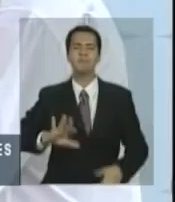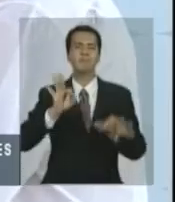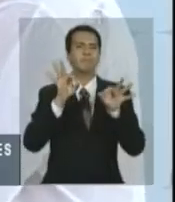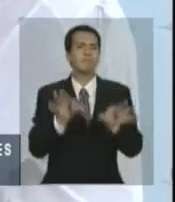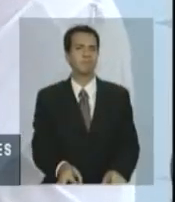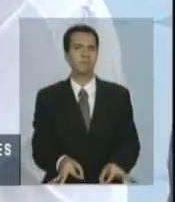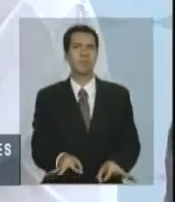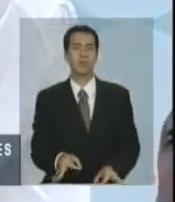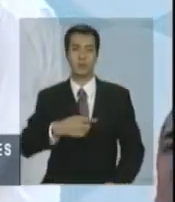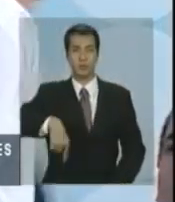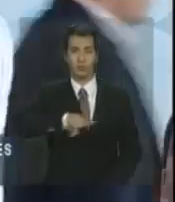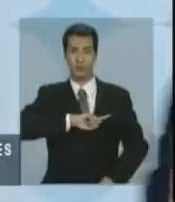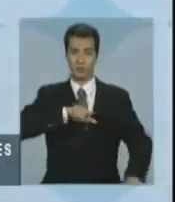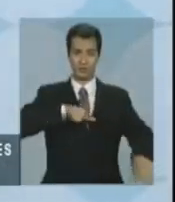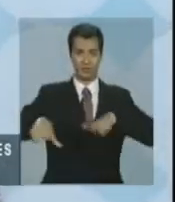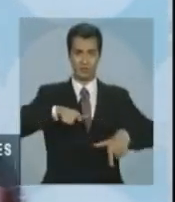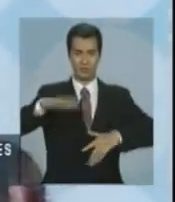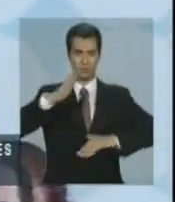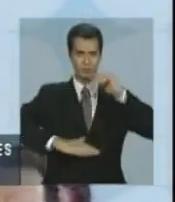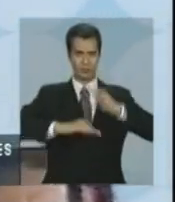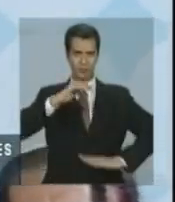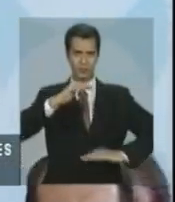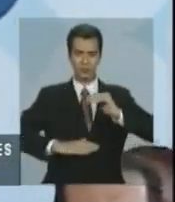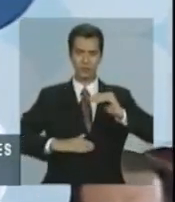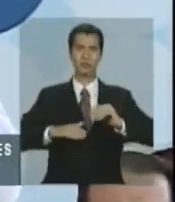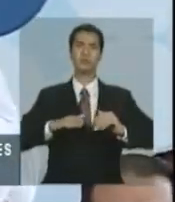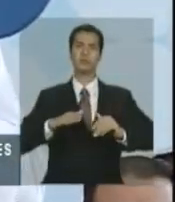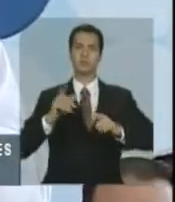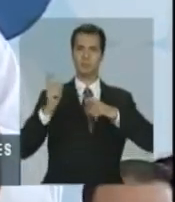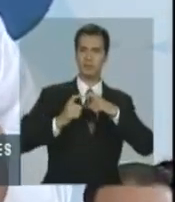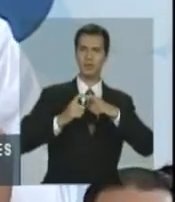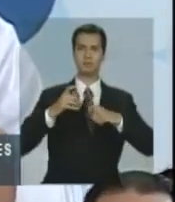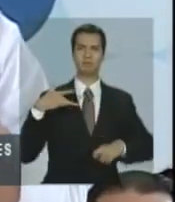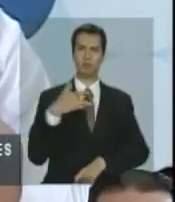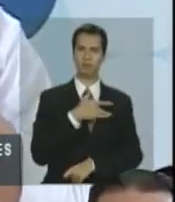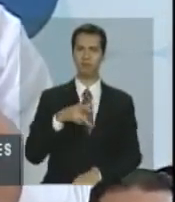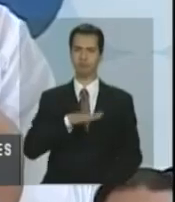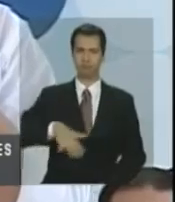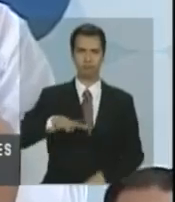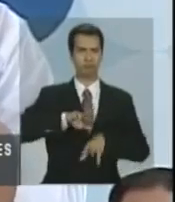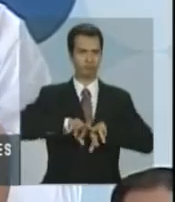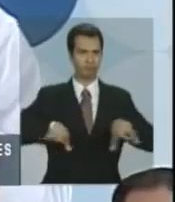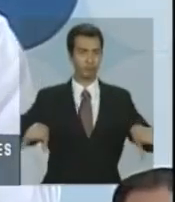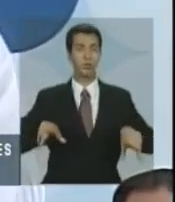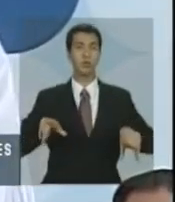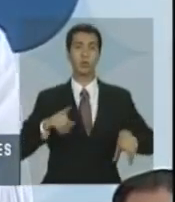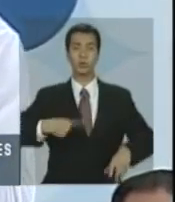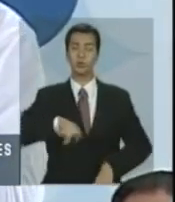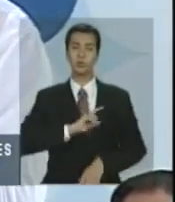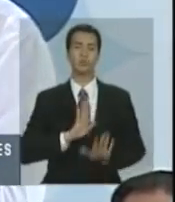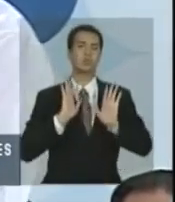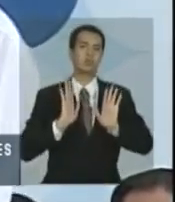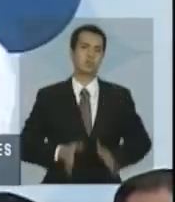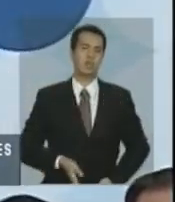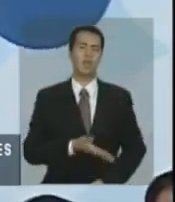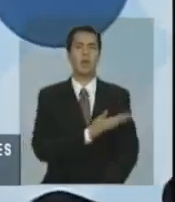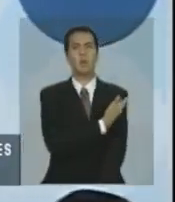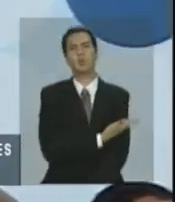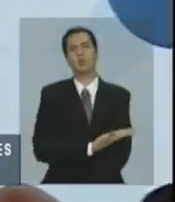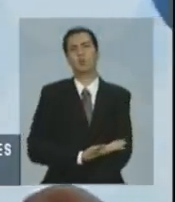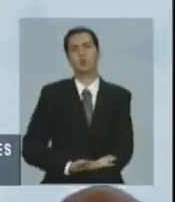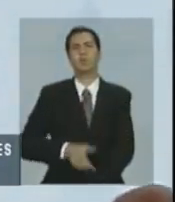Todos nós que somos profissionais de saúde, nos acostumamos com uma certa realidade que o Rio de